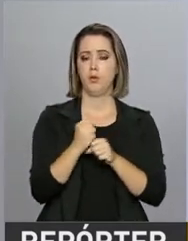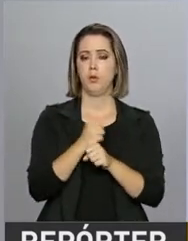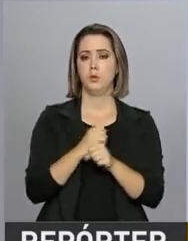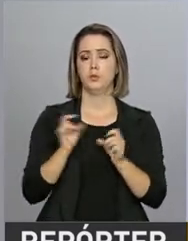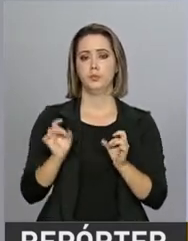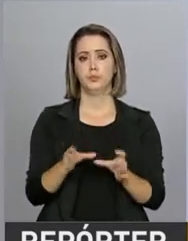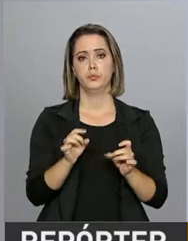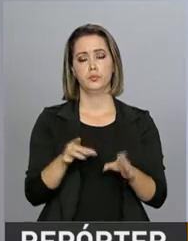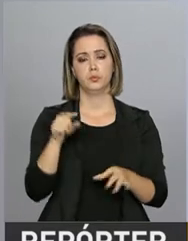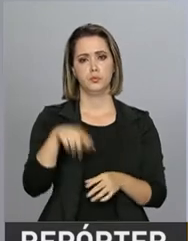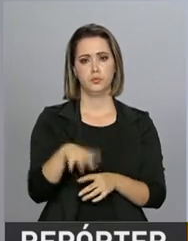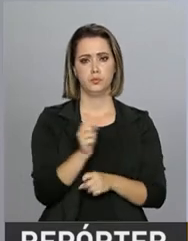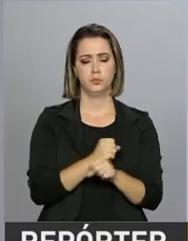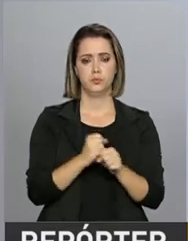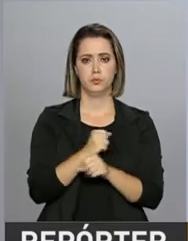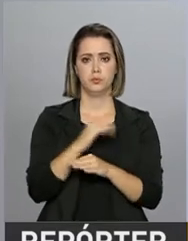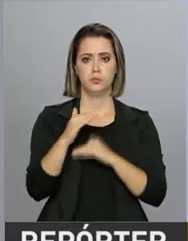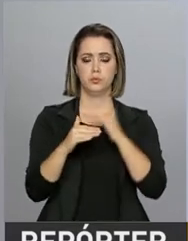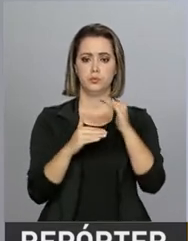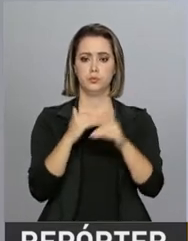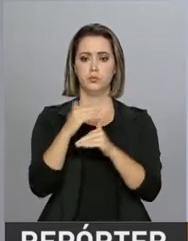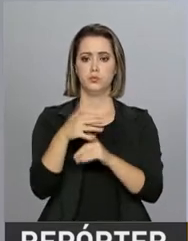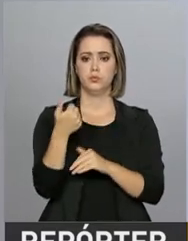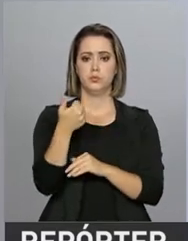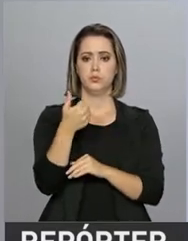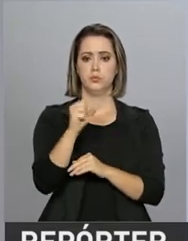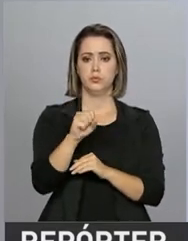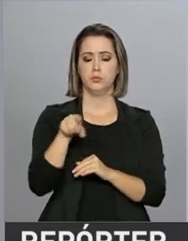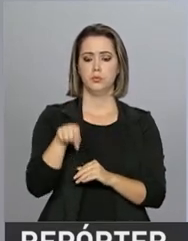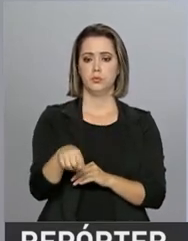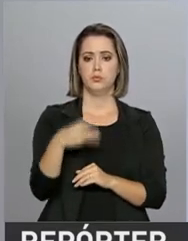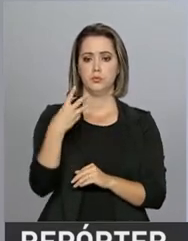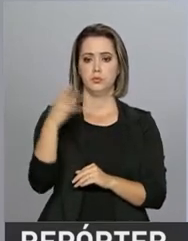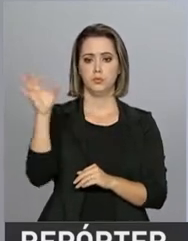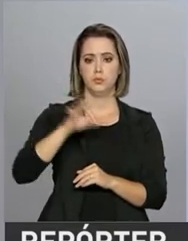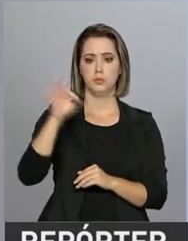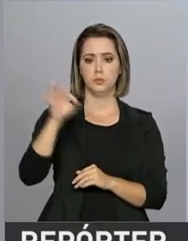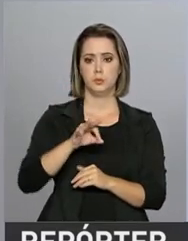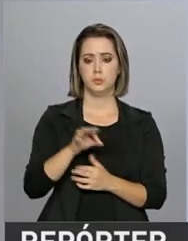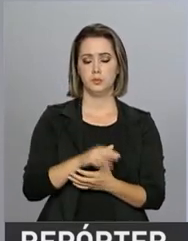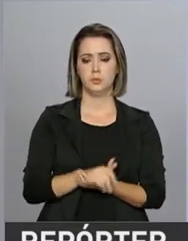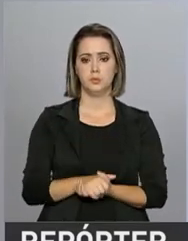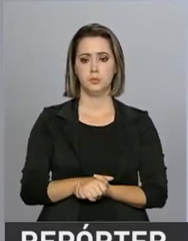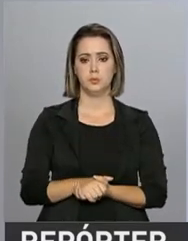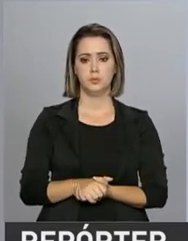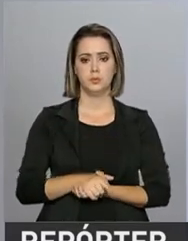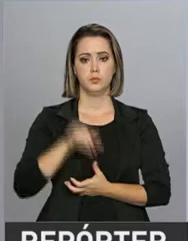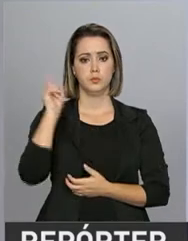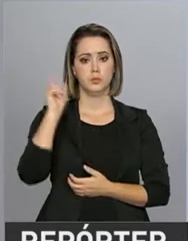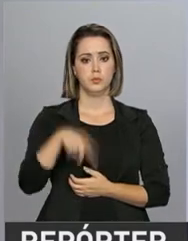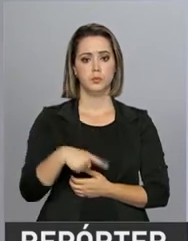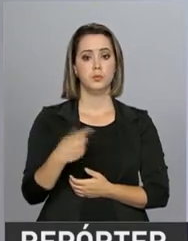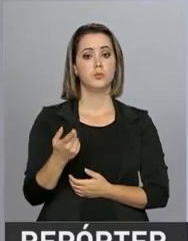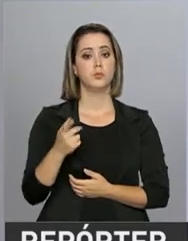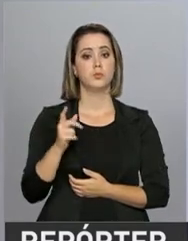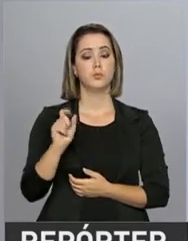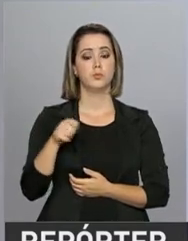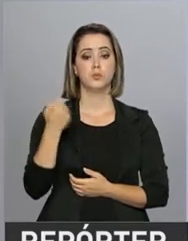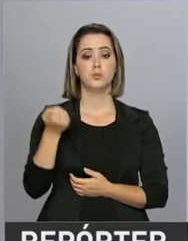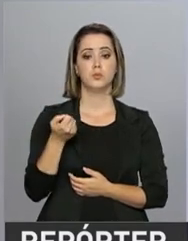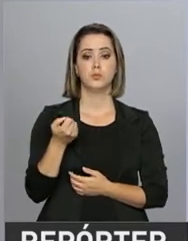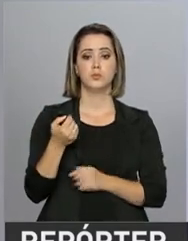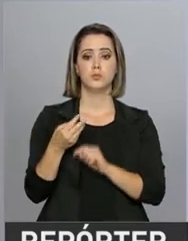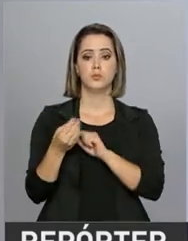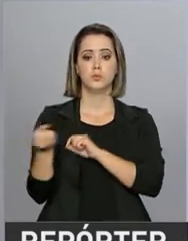brasileiro cresceu 18 ponto 3 por cento que é um sinal entre